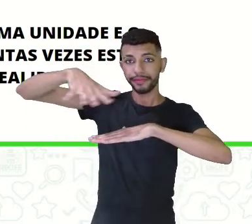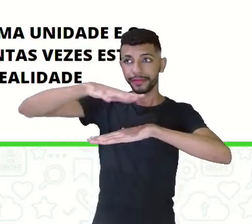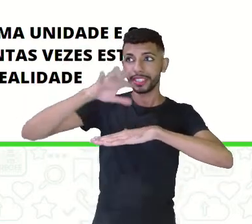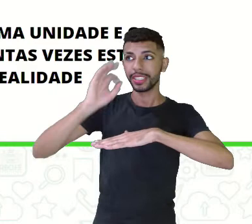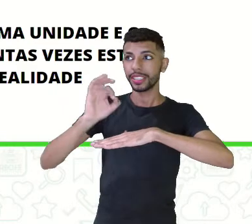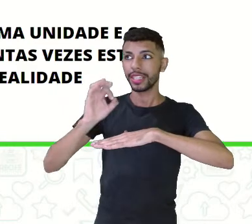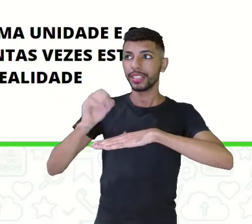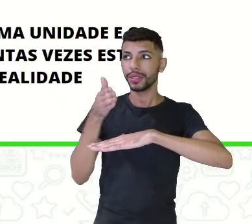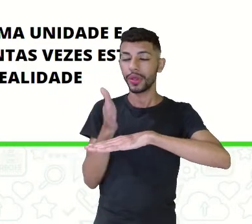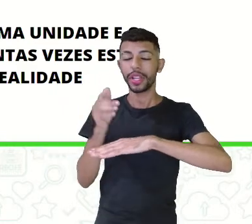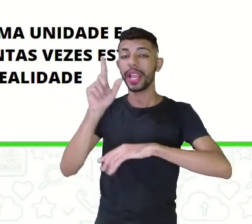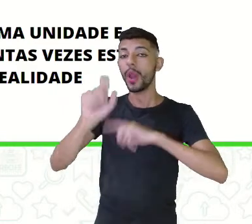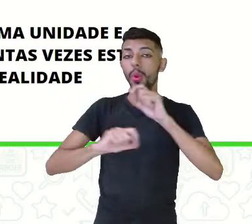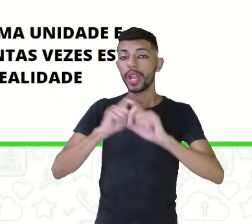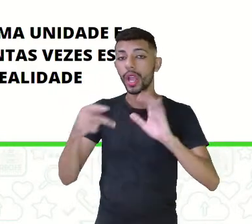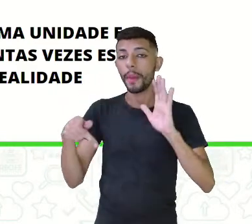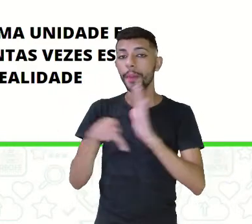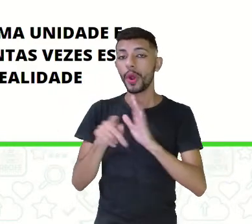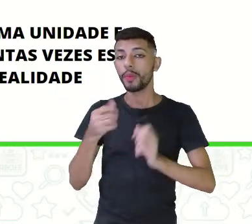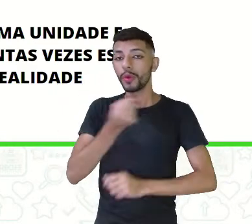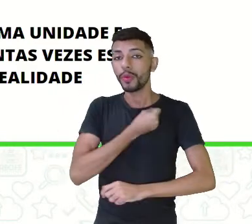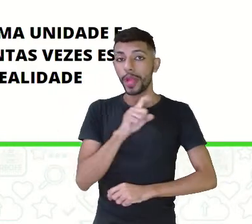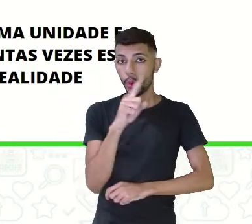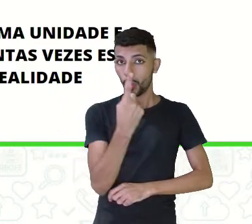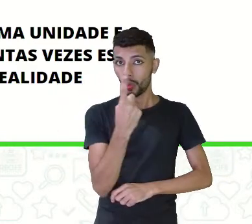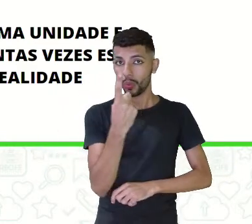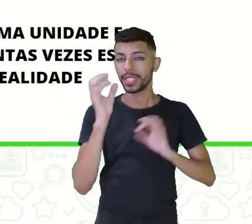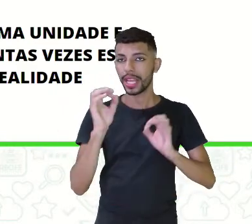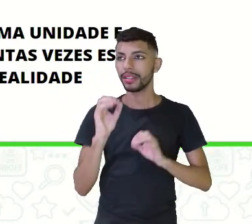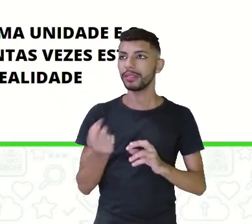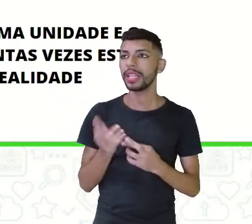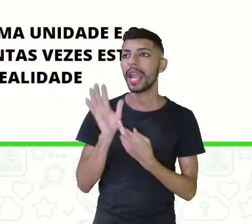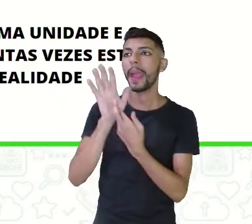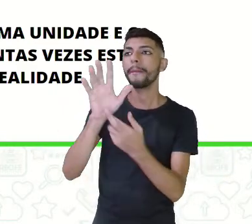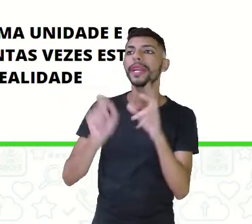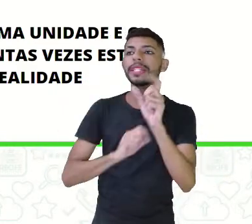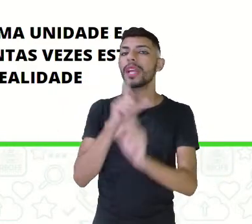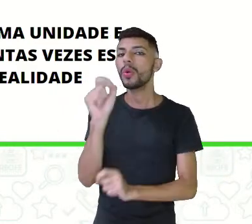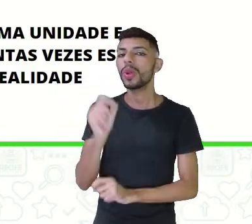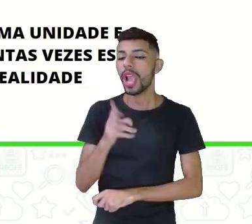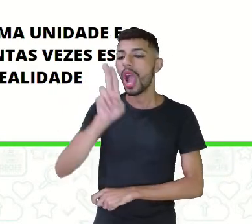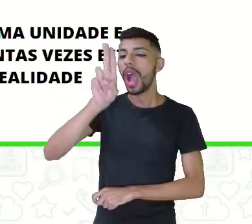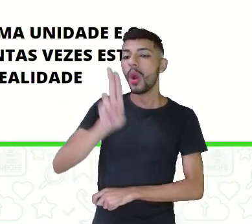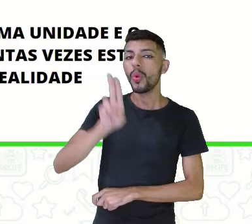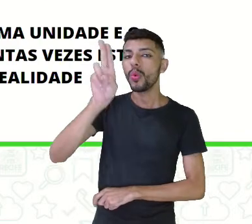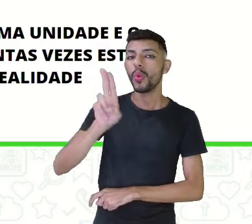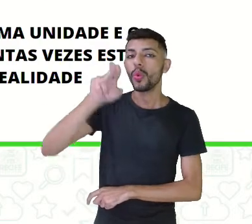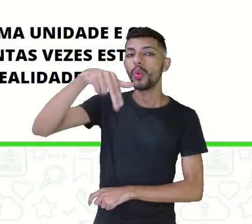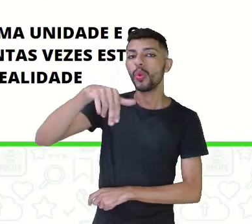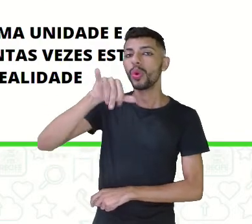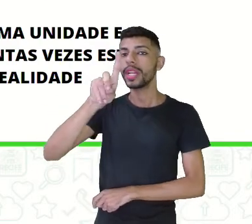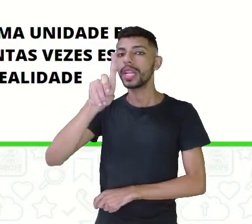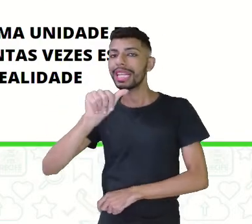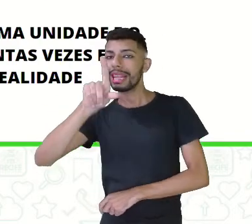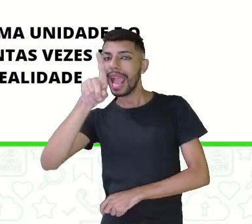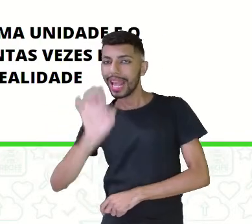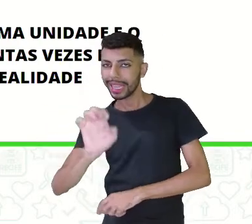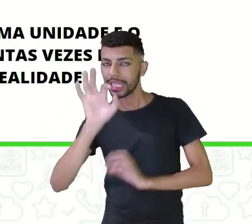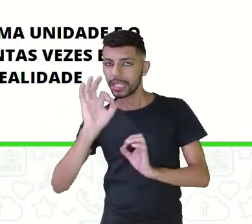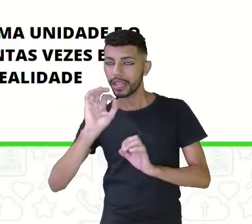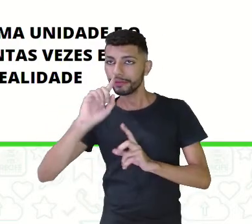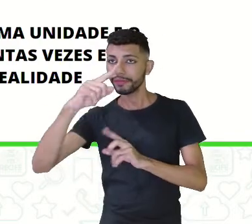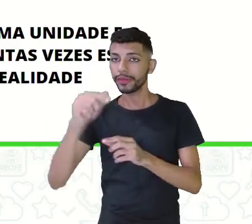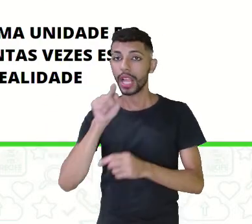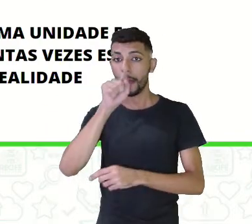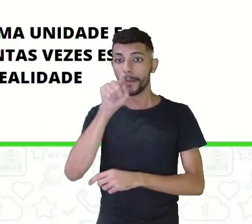antes dos 2 pontos, ele representa a unidade, um pedacinho do que nós estamos representando. Após